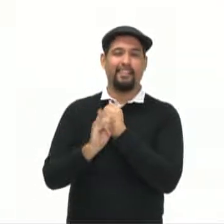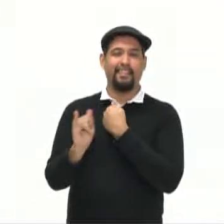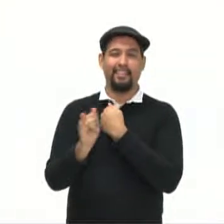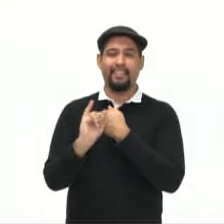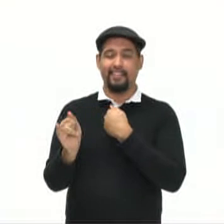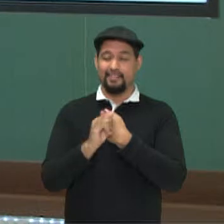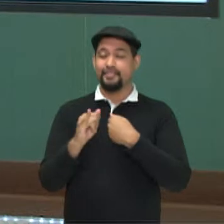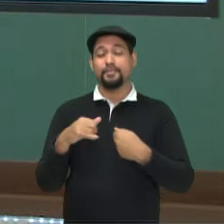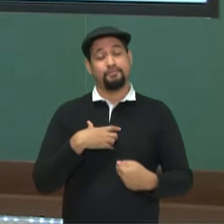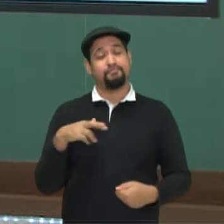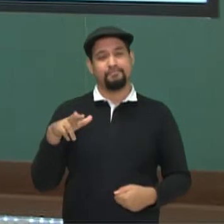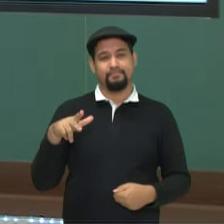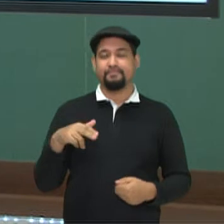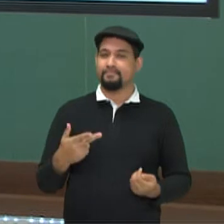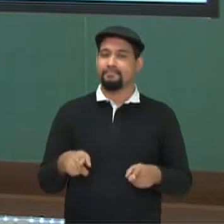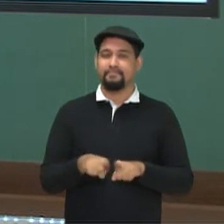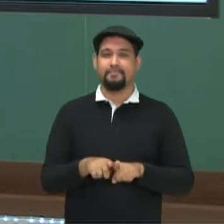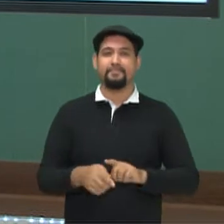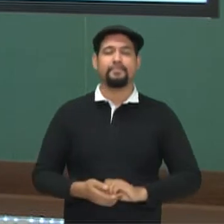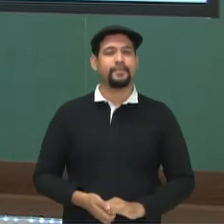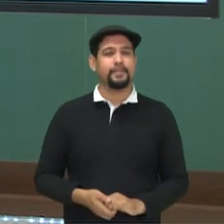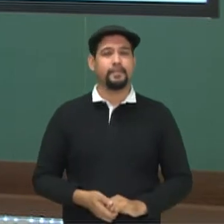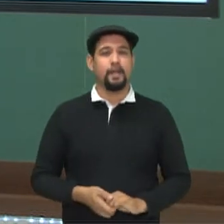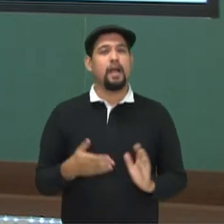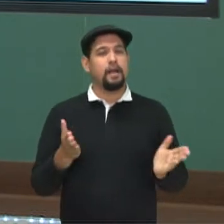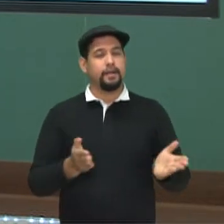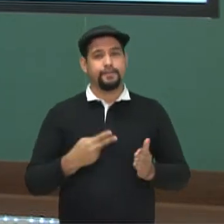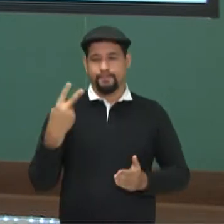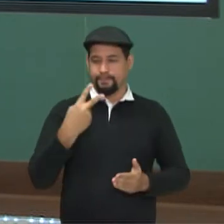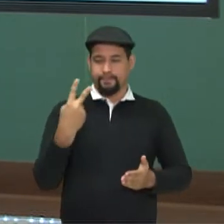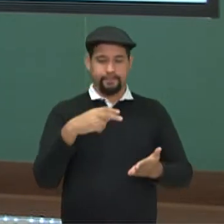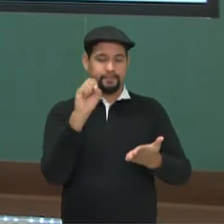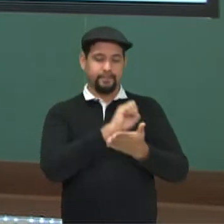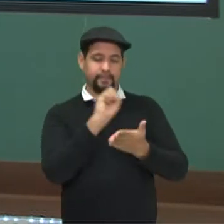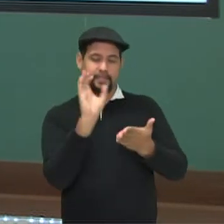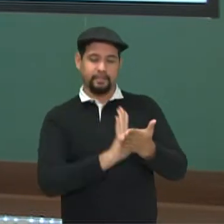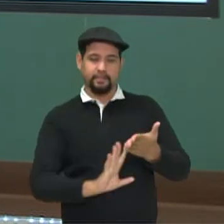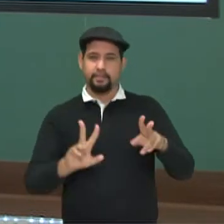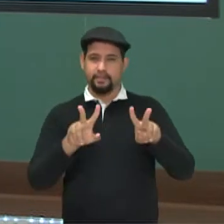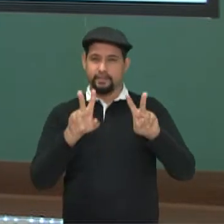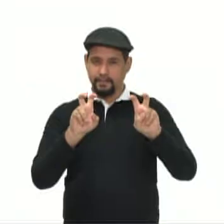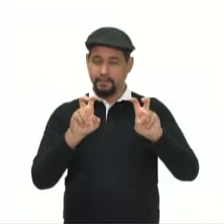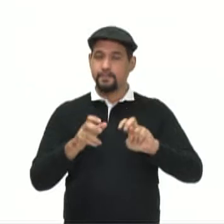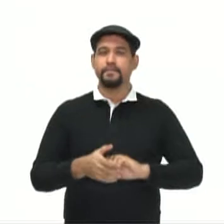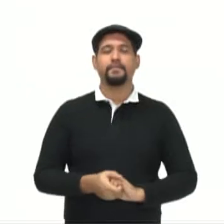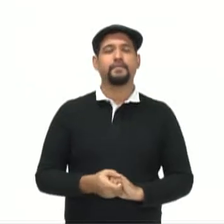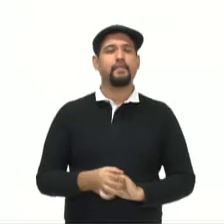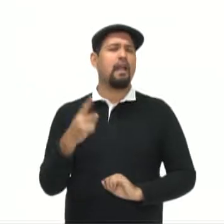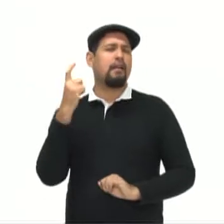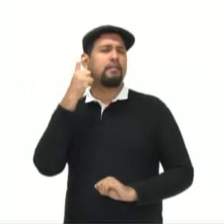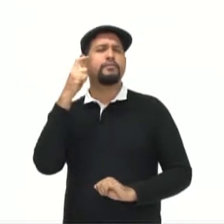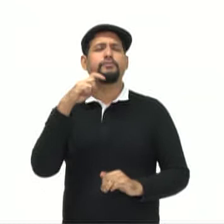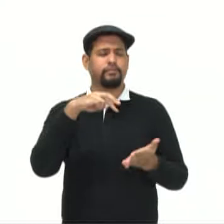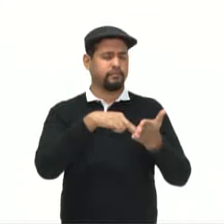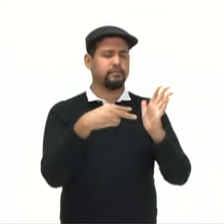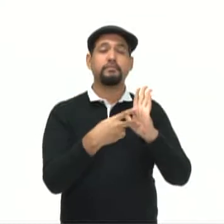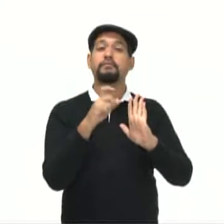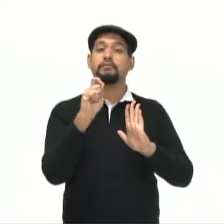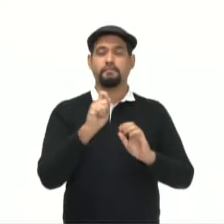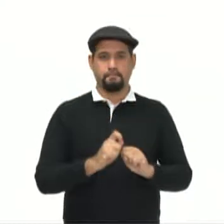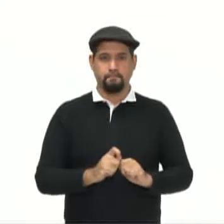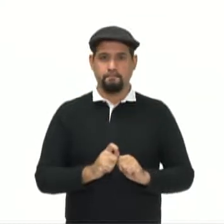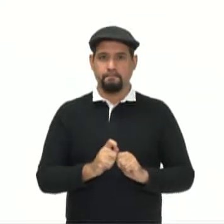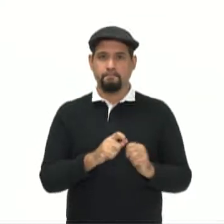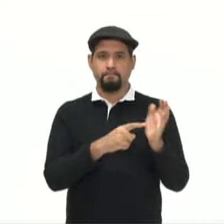e seu irmão. Vamos aqui para a segunda atividade referente a esse trecho. Imagine os significados dos termos